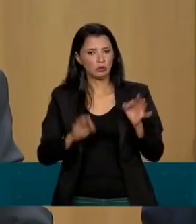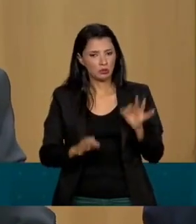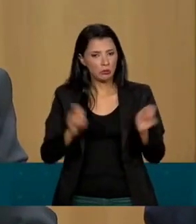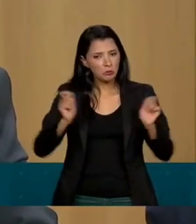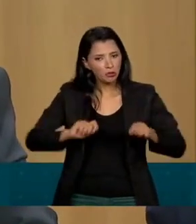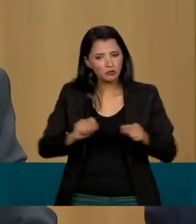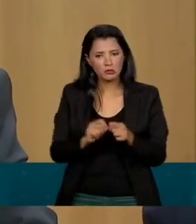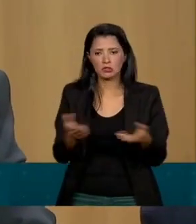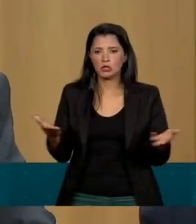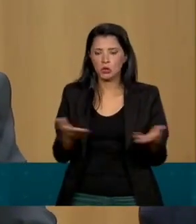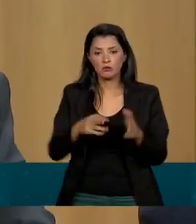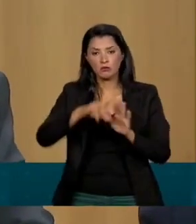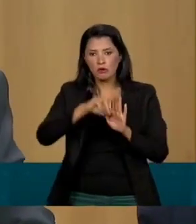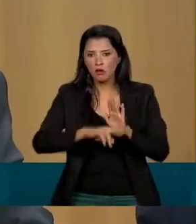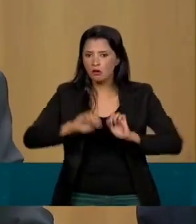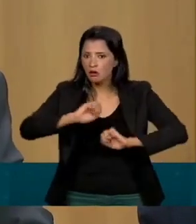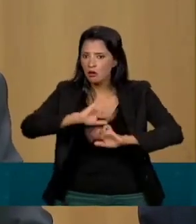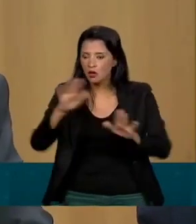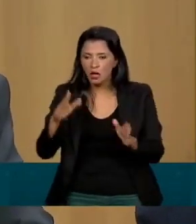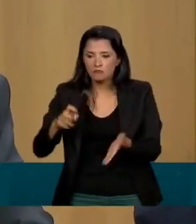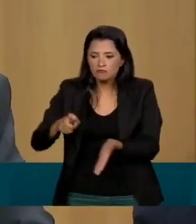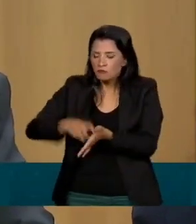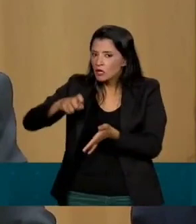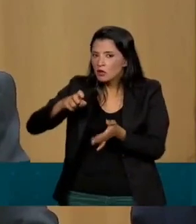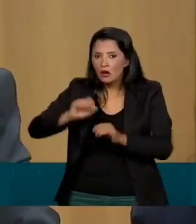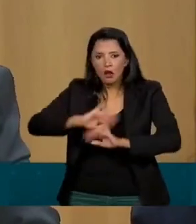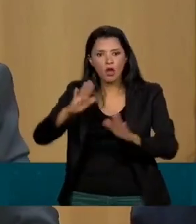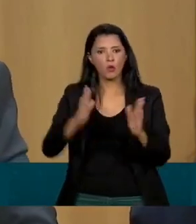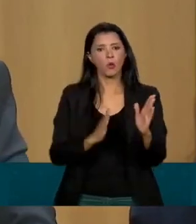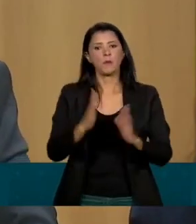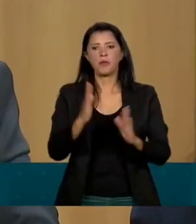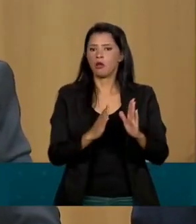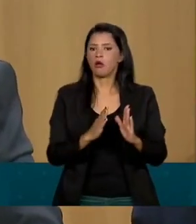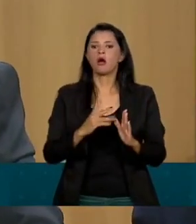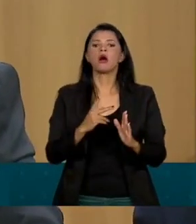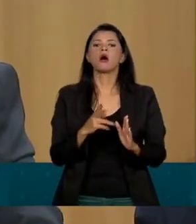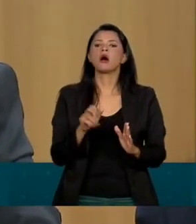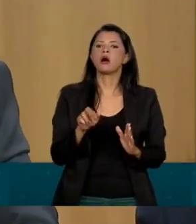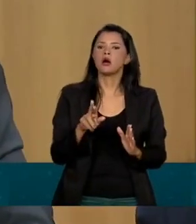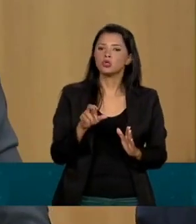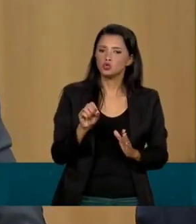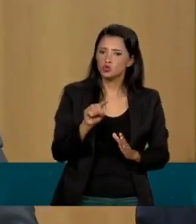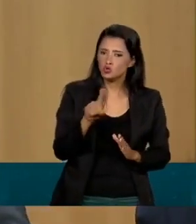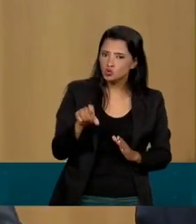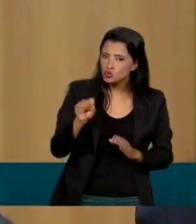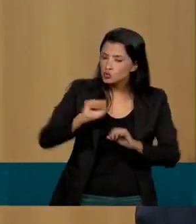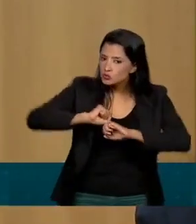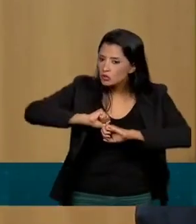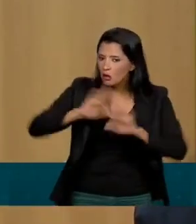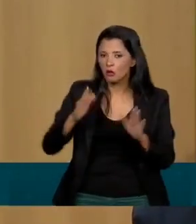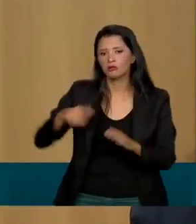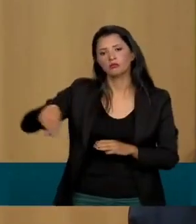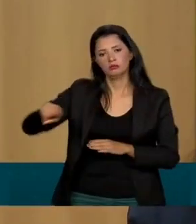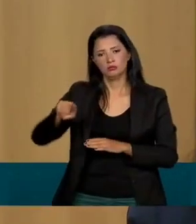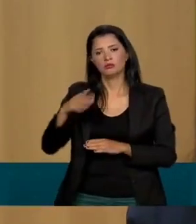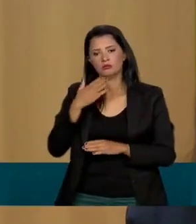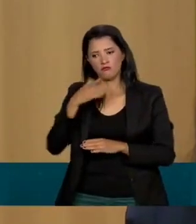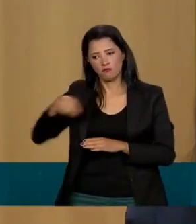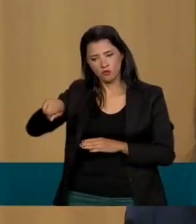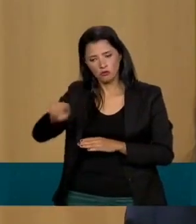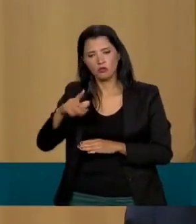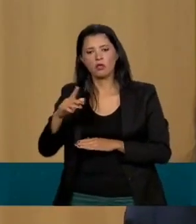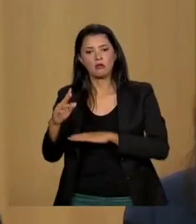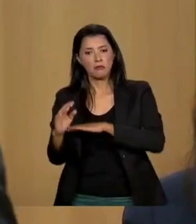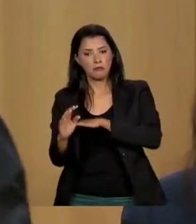com regras claras, sanções claras, prazos claros, a fim de que as plataformas